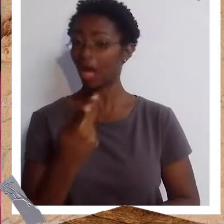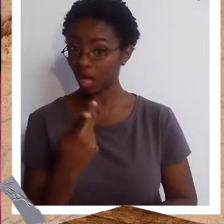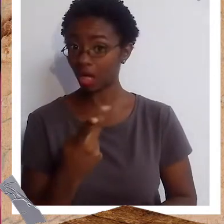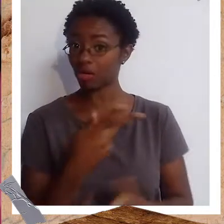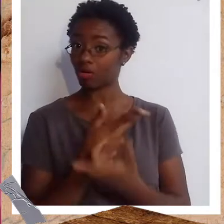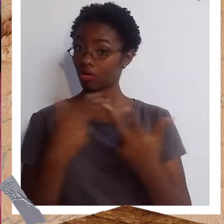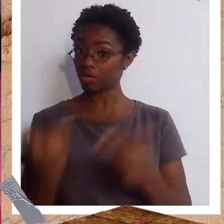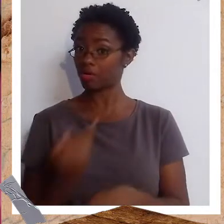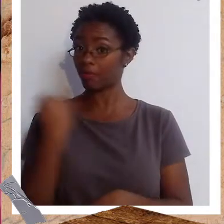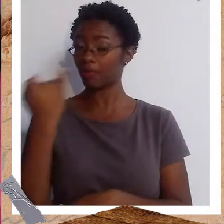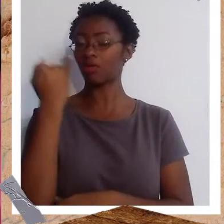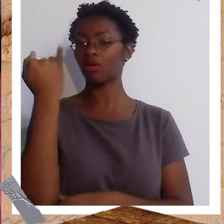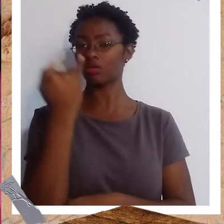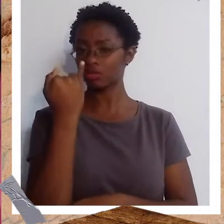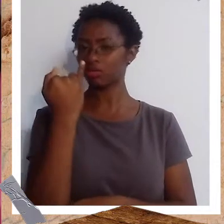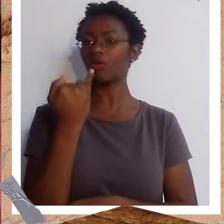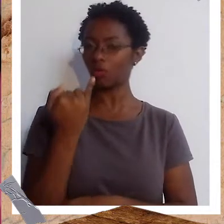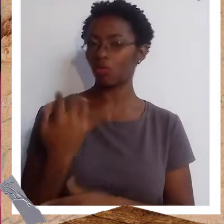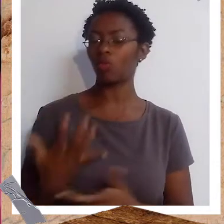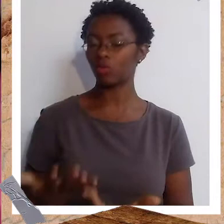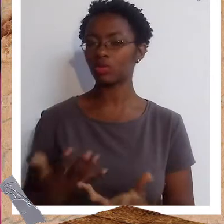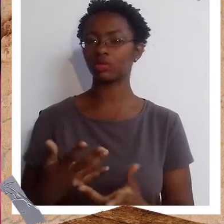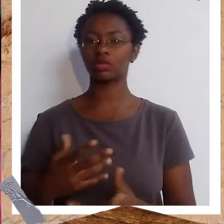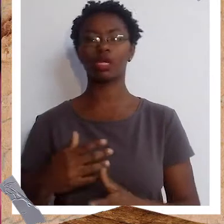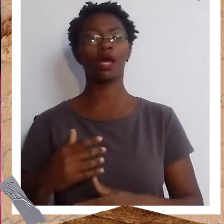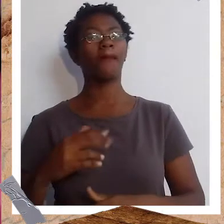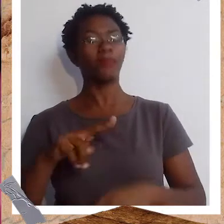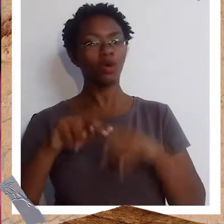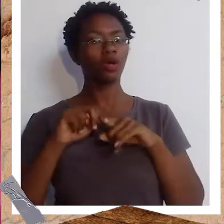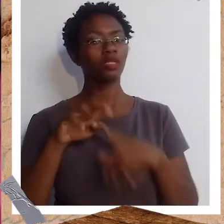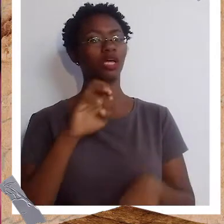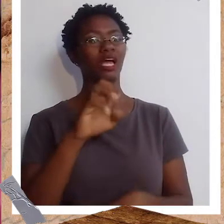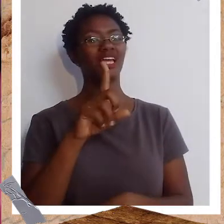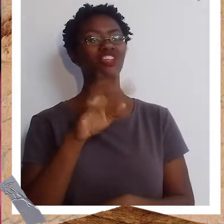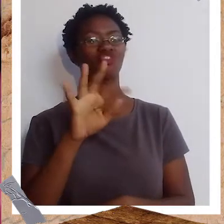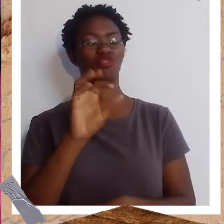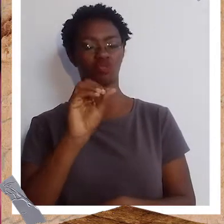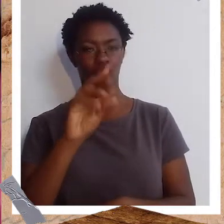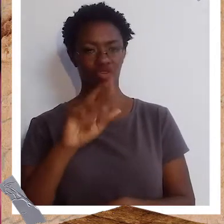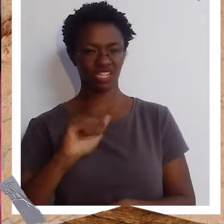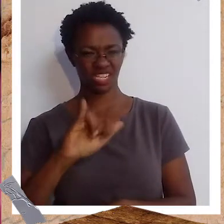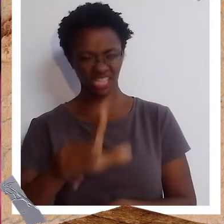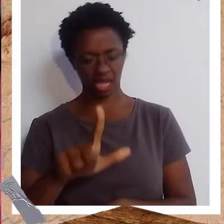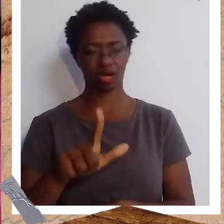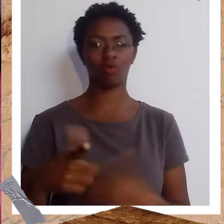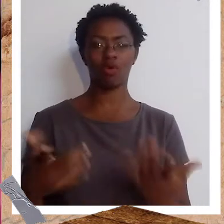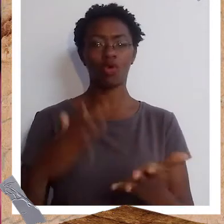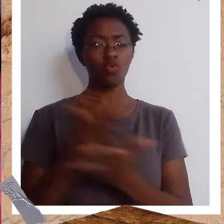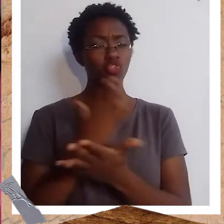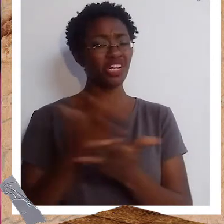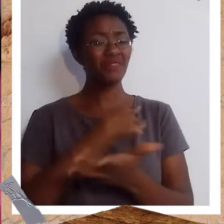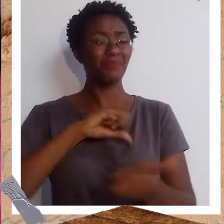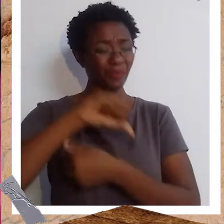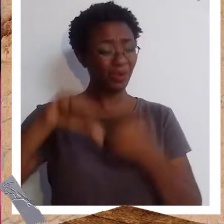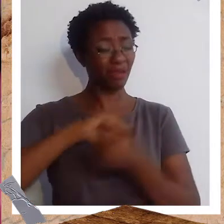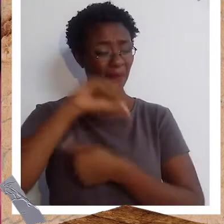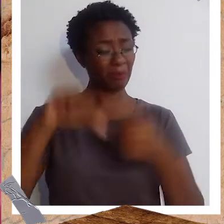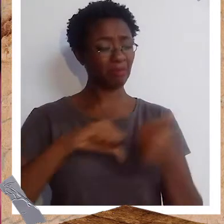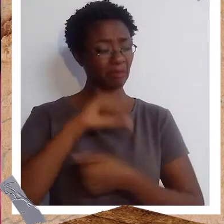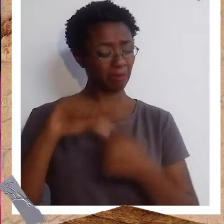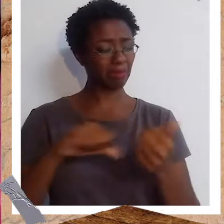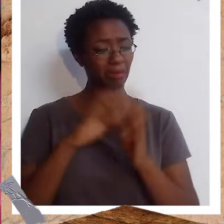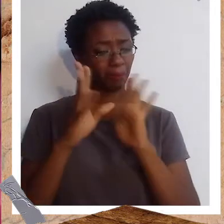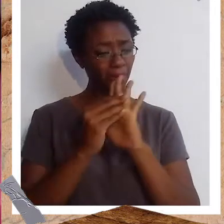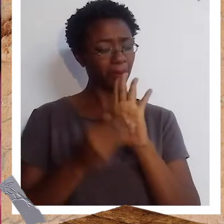né? Um exemplo simbólico da destituição autoral de Carolina é o fato dos nomes dos livros dela ser modificado. A gente sabe, enquanto